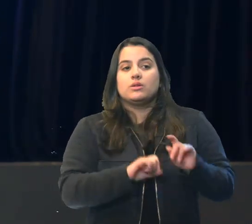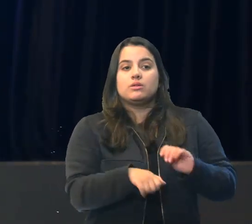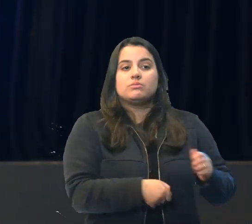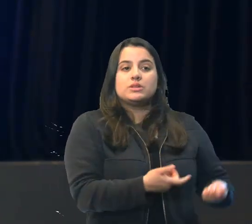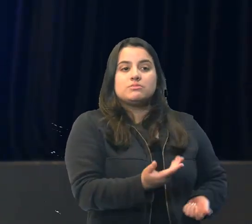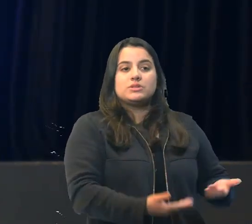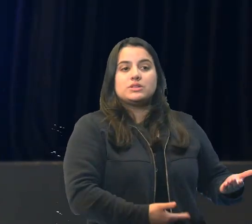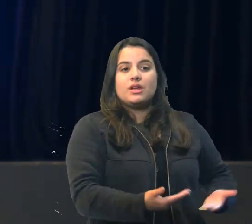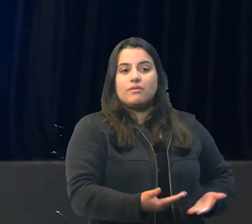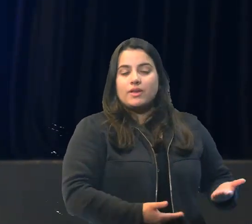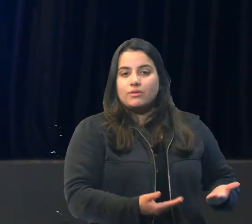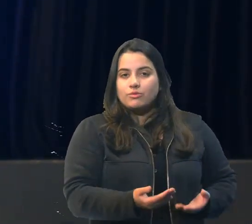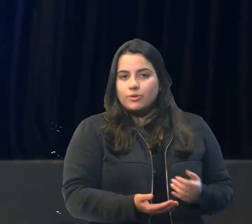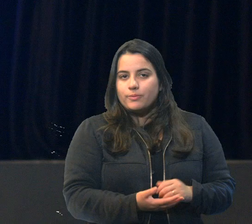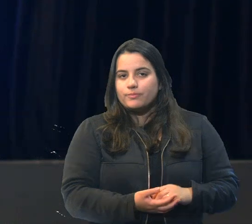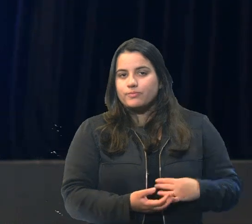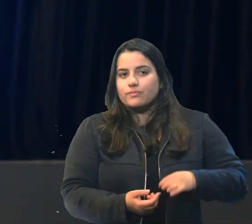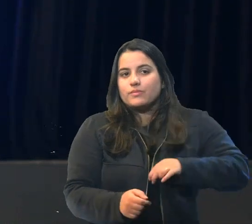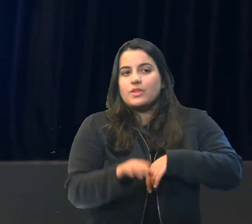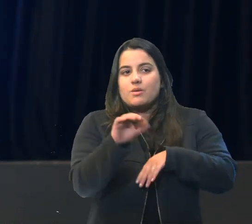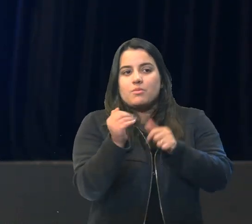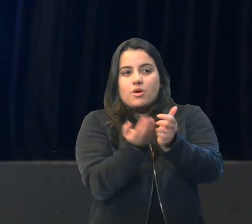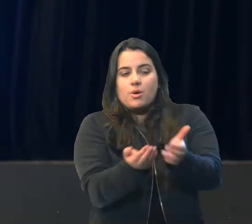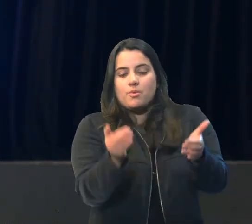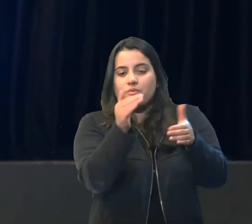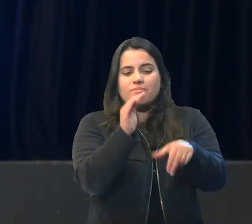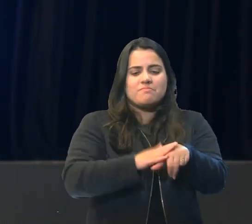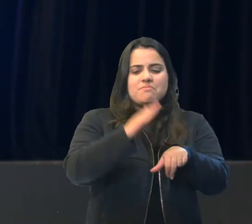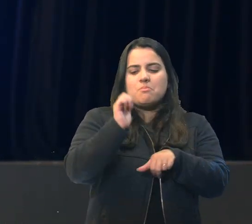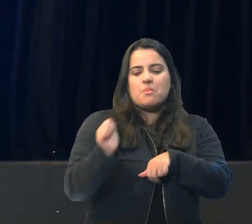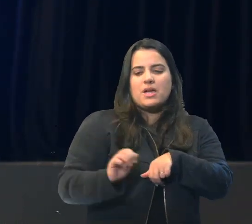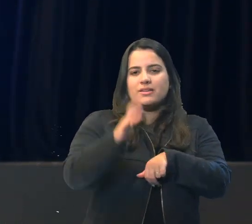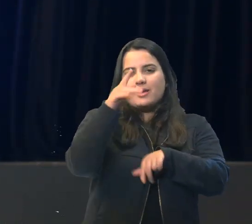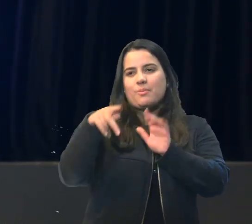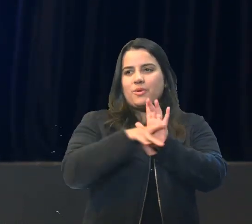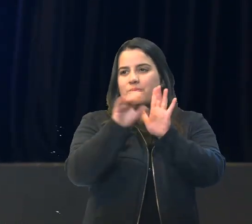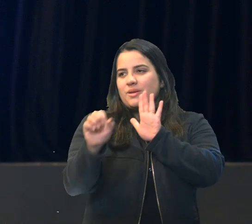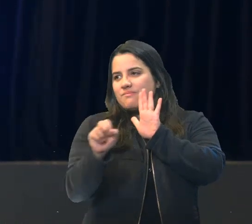ela pegou o perfume mais caro dela, da Chuan Chu,